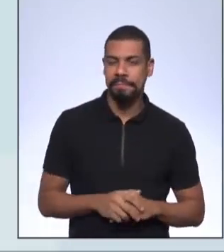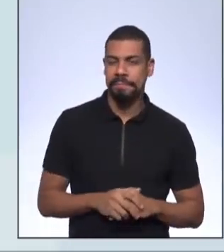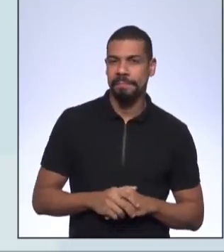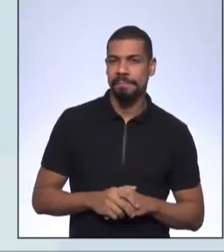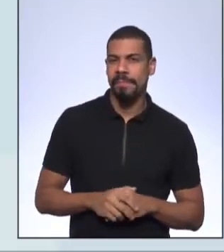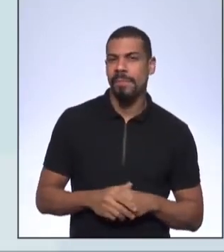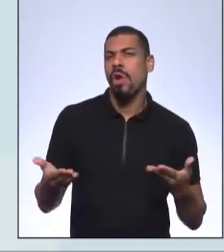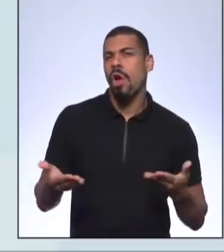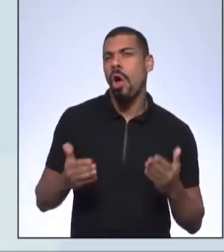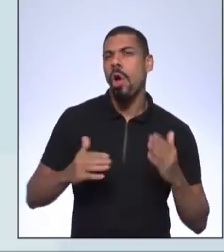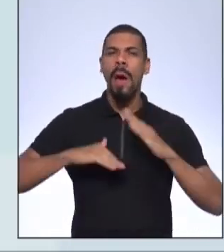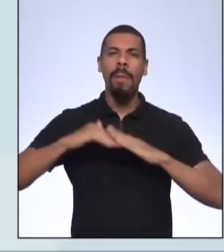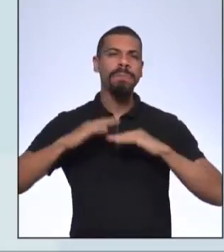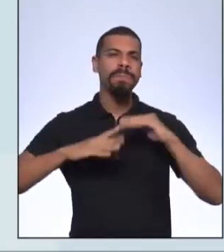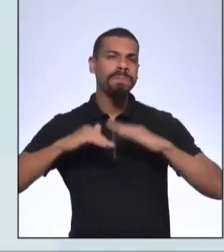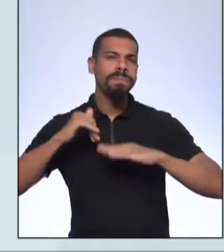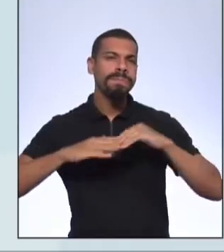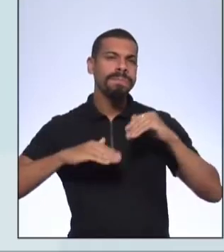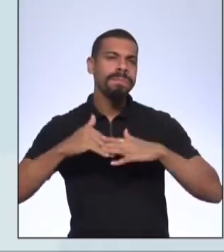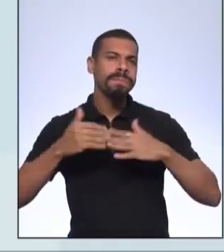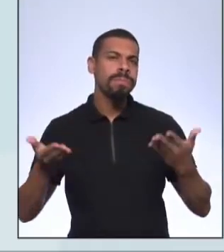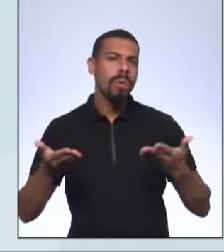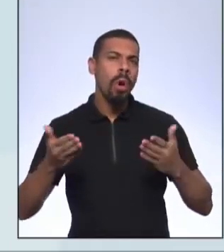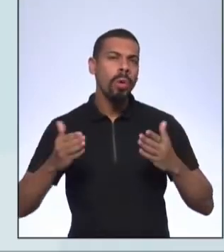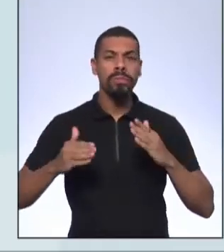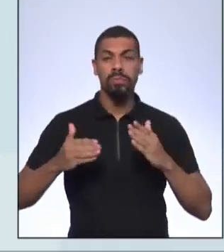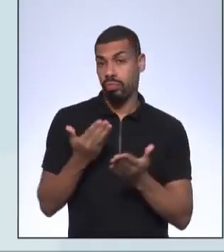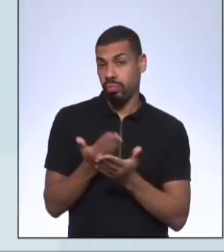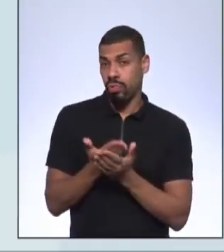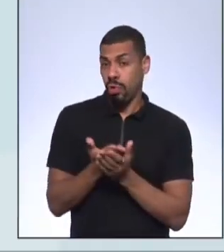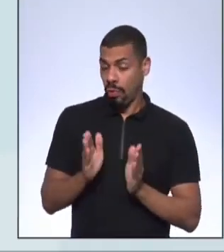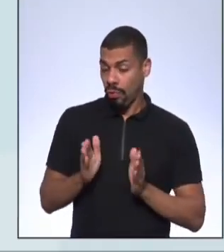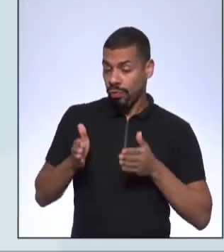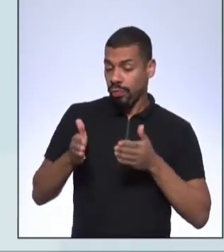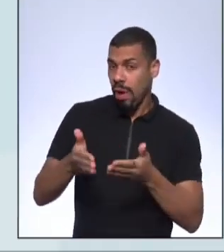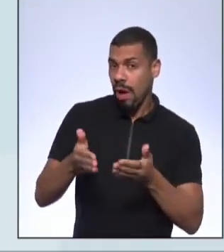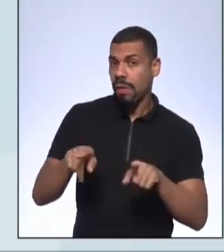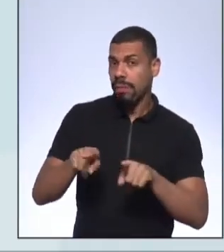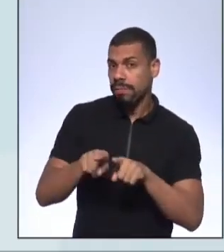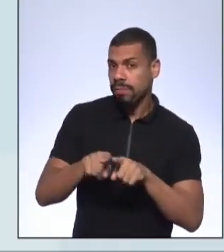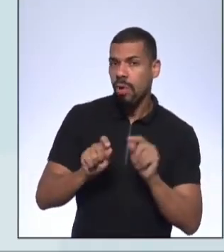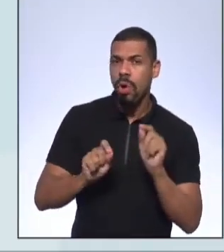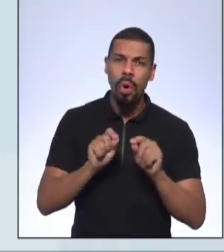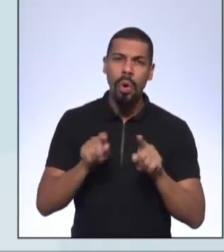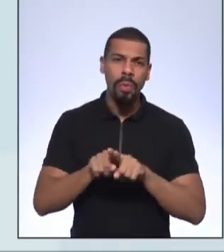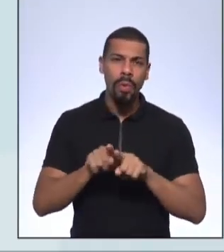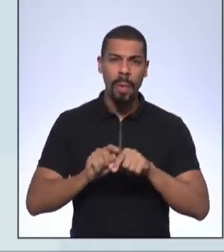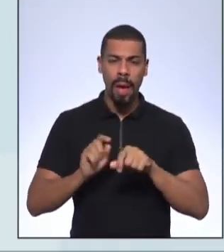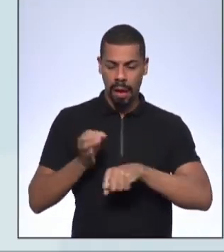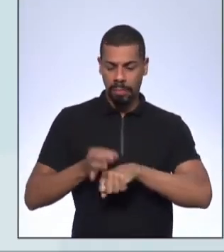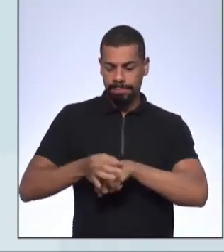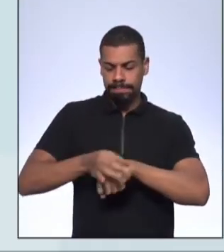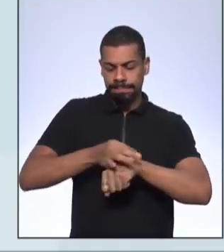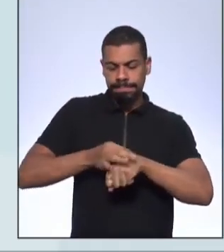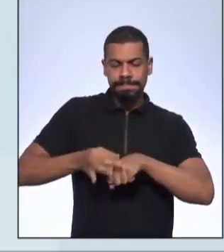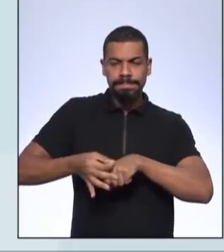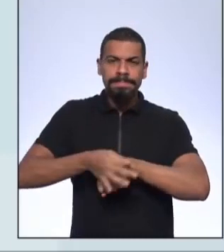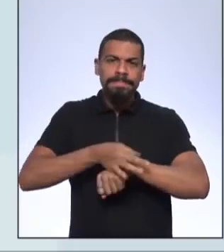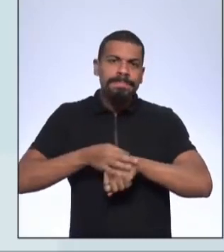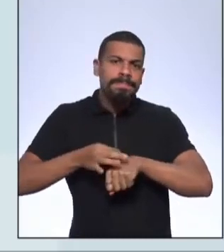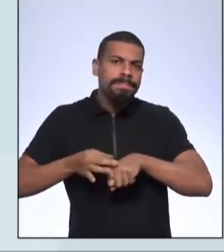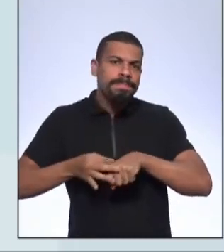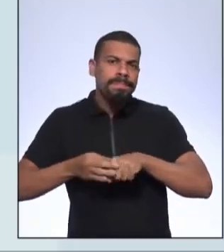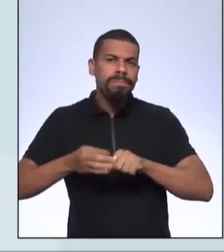Então, hoje, as habilidades que a gente vai trabalhar, na verdade, a gente vai relacionar aí as funções vitais das células aos seus